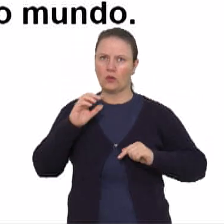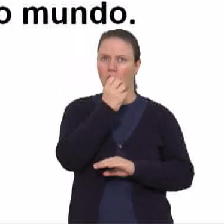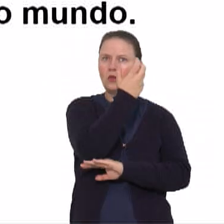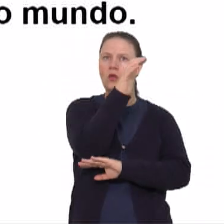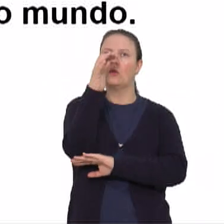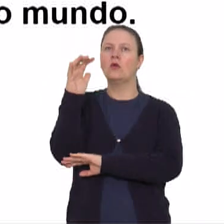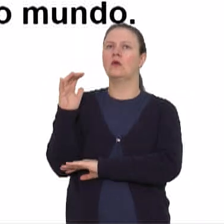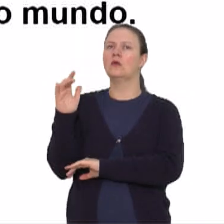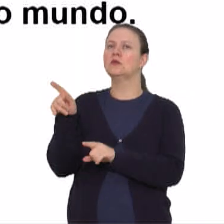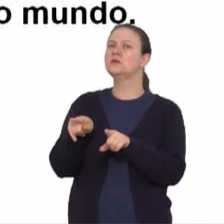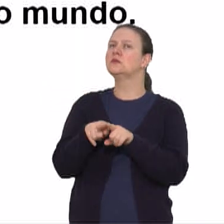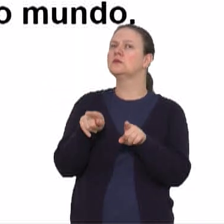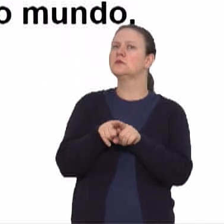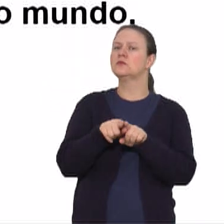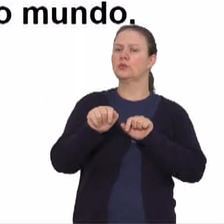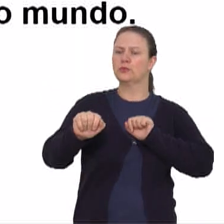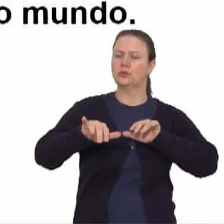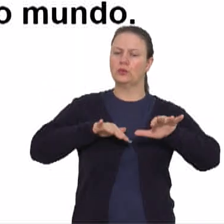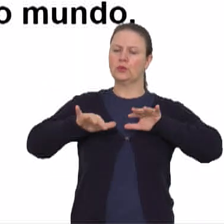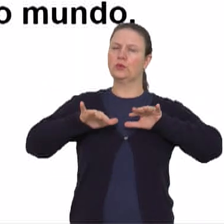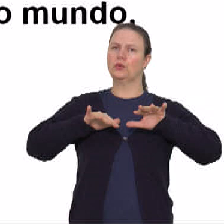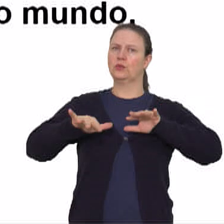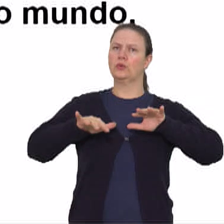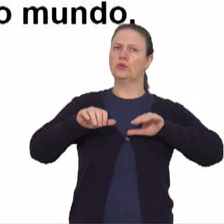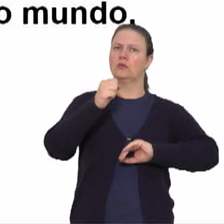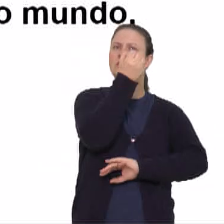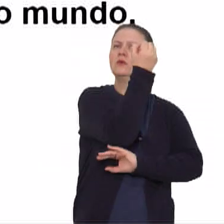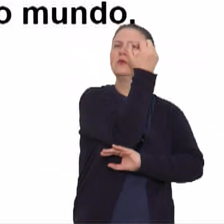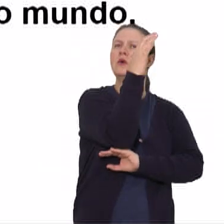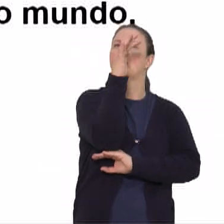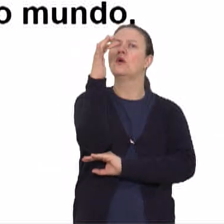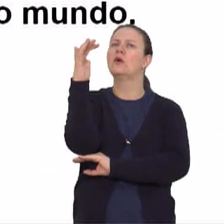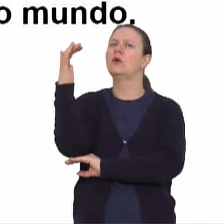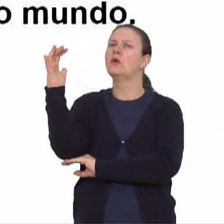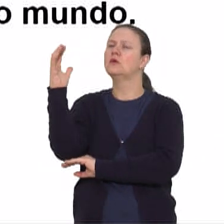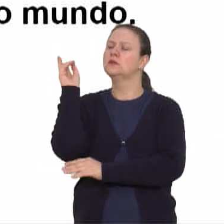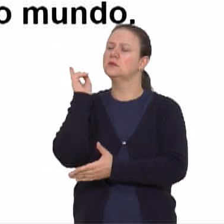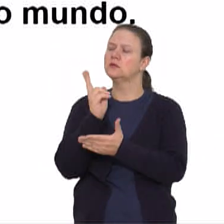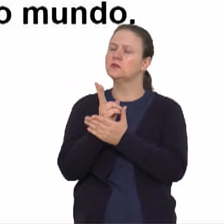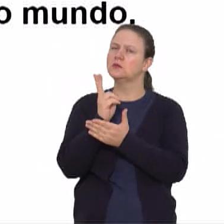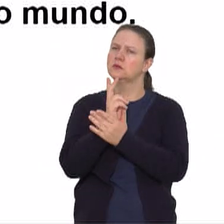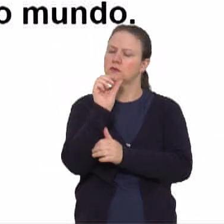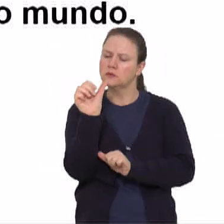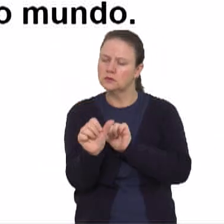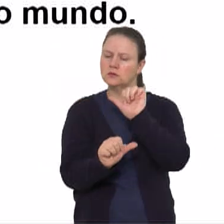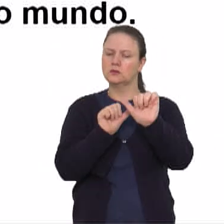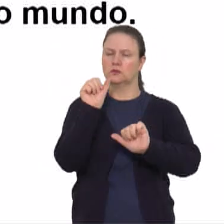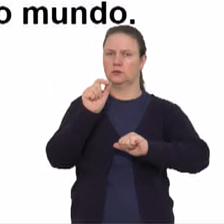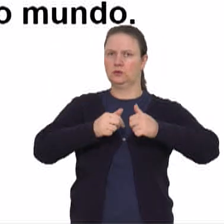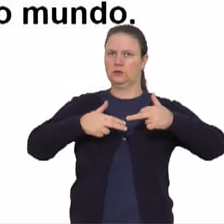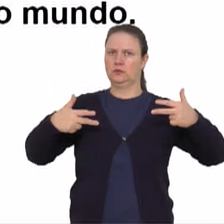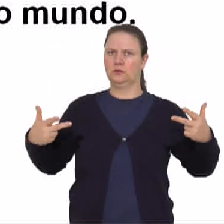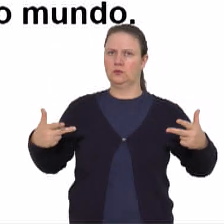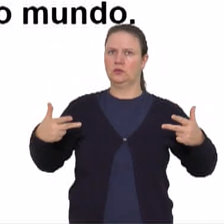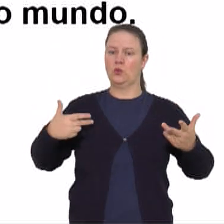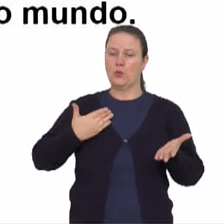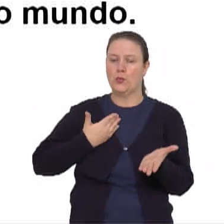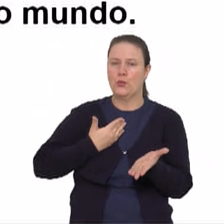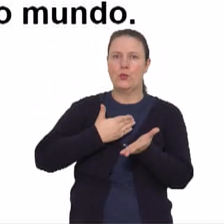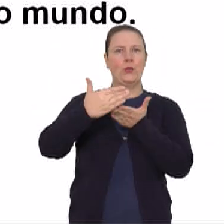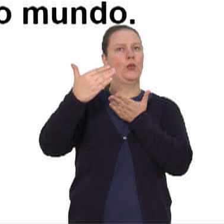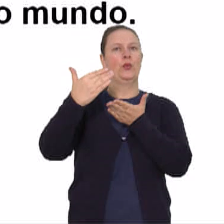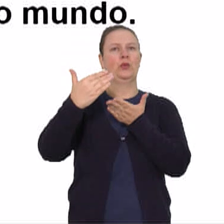physis. Esse movimento da natureza, physis, que sempre transforma as coisas, deve ser o ponto de partida para explicar o